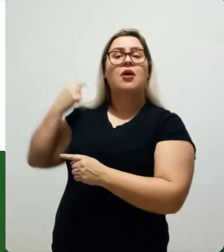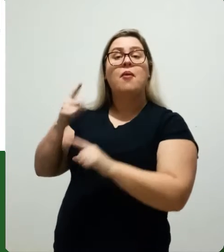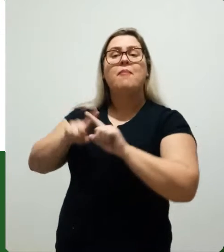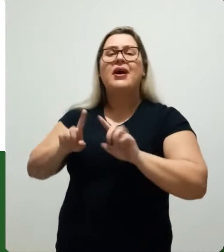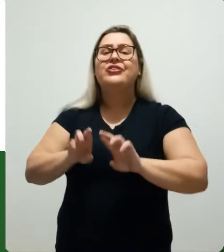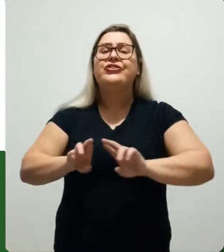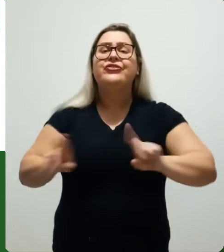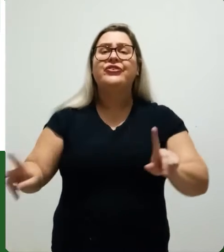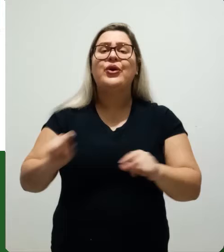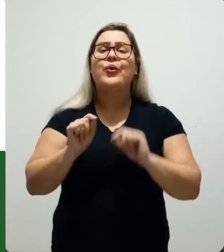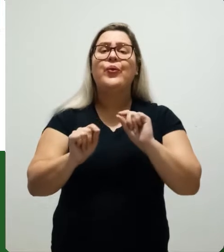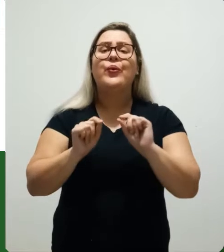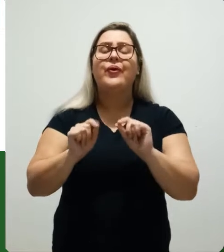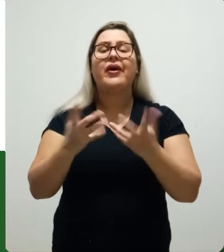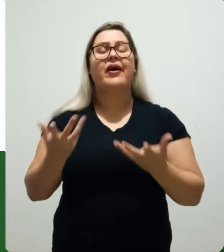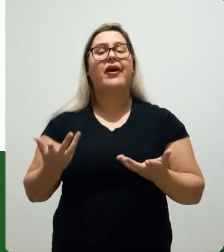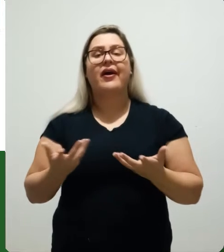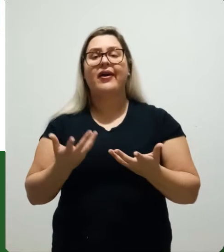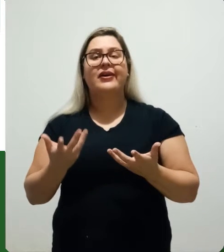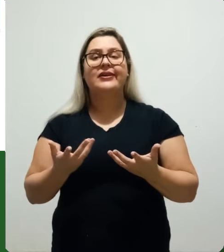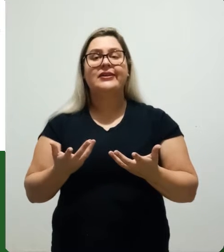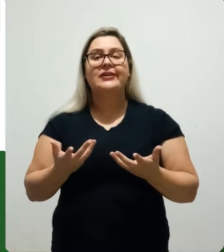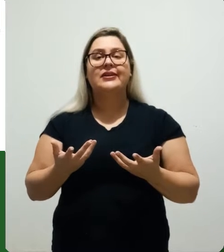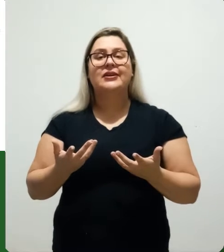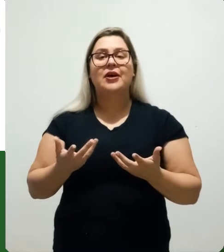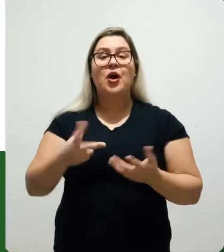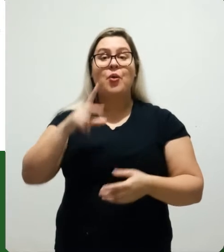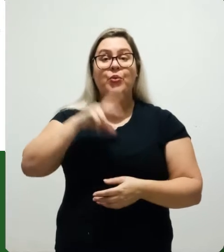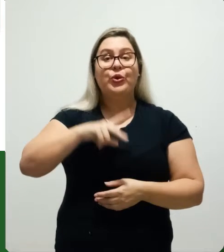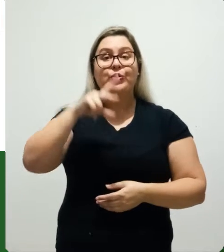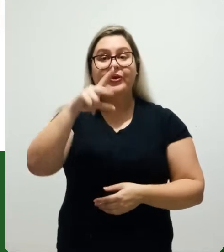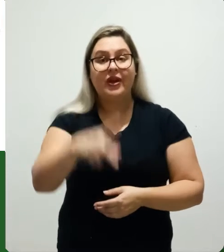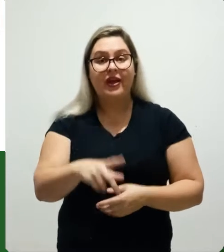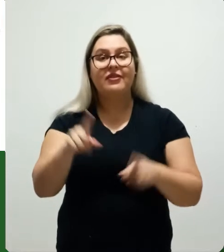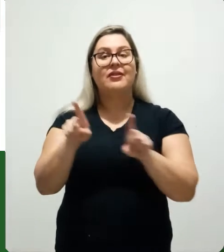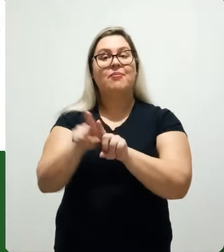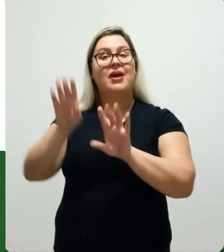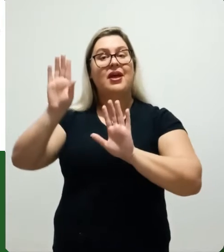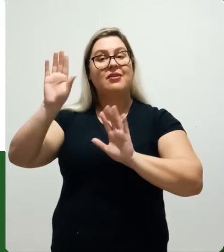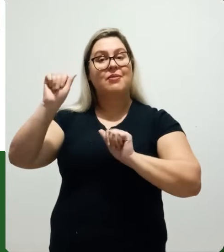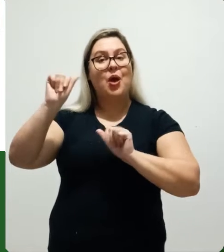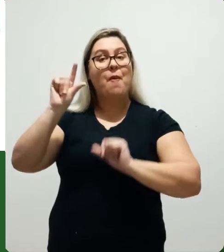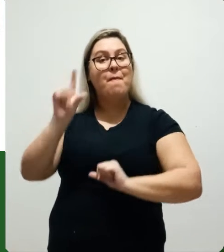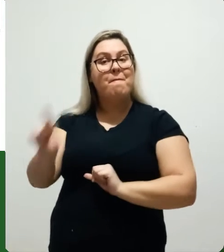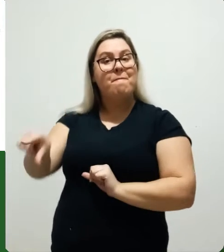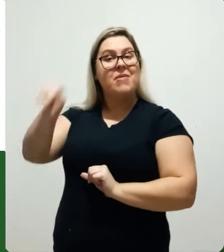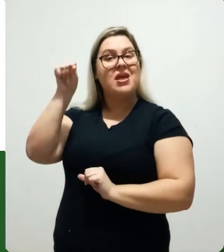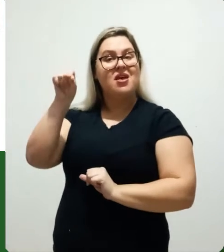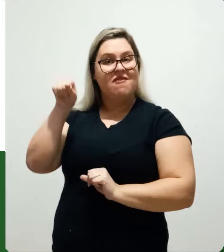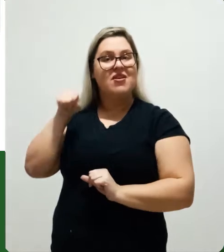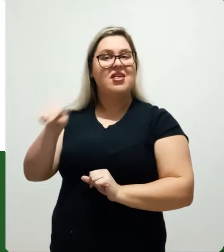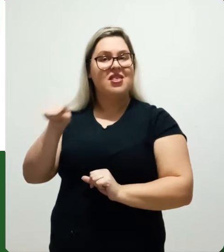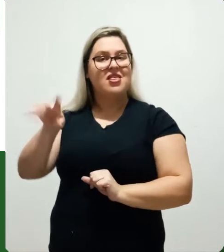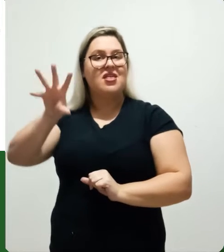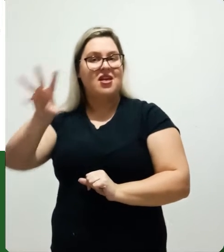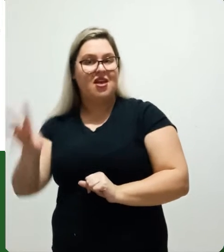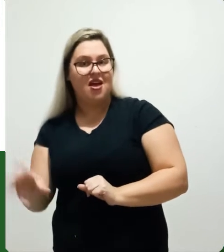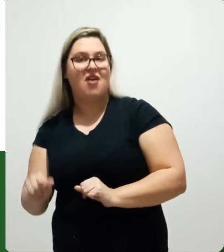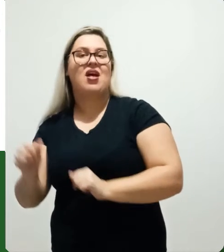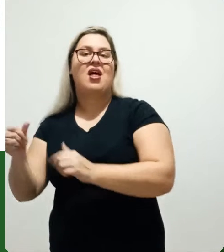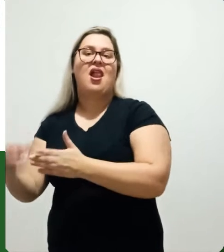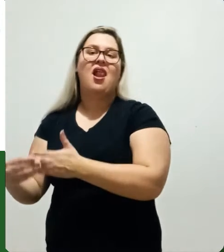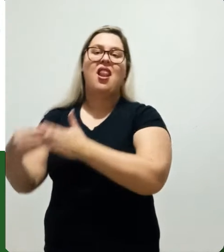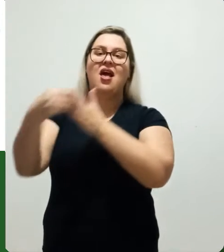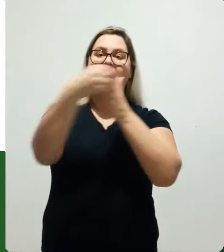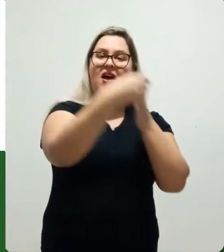grande diferença que tem, que vai levar os portugueses e os espanhóis preferirem esses escravos para trazer